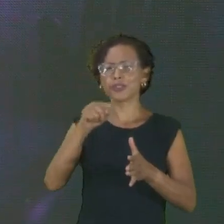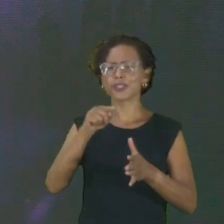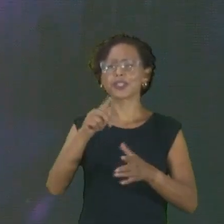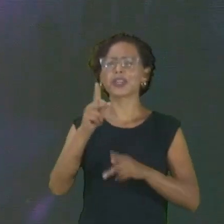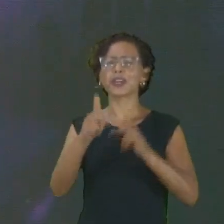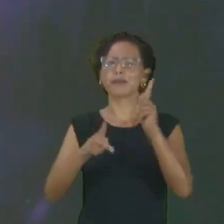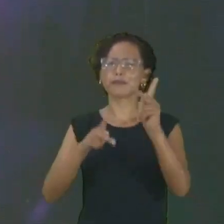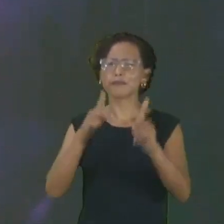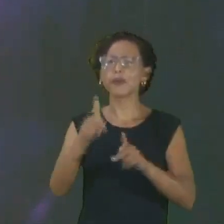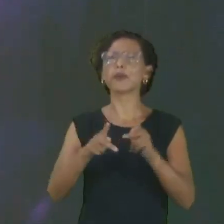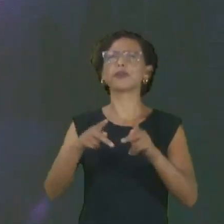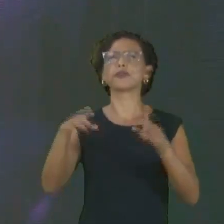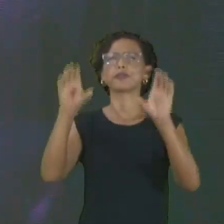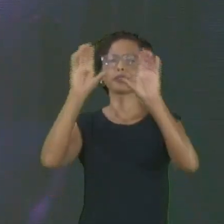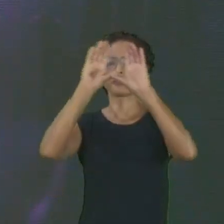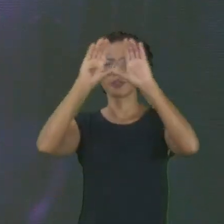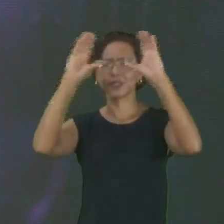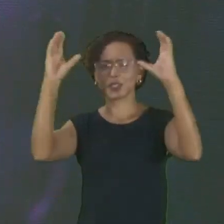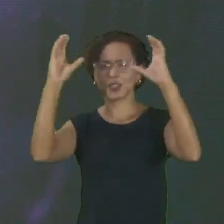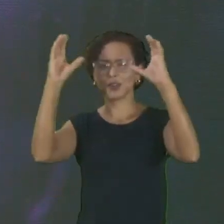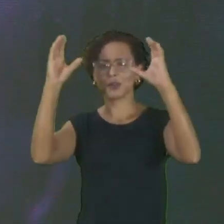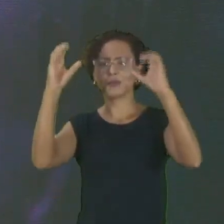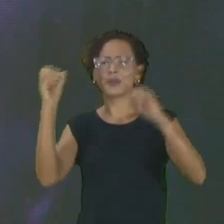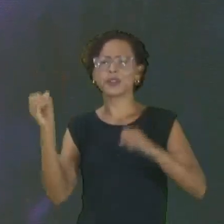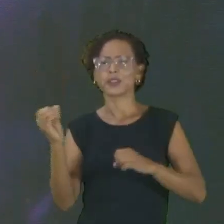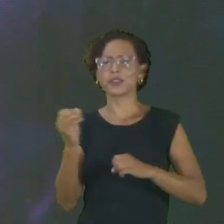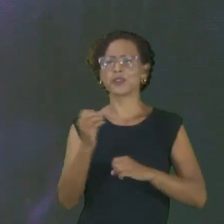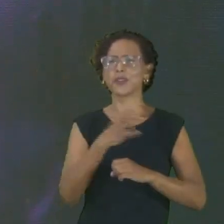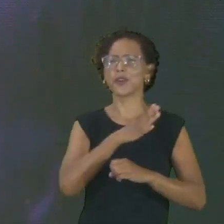é cidadão de uma nova Jerusalém.